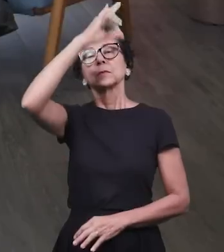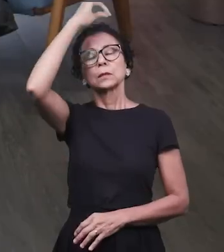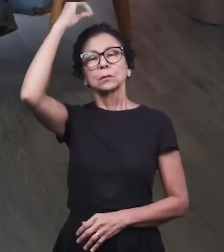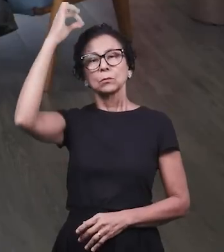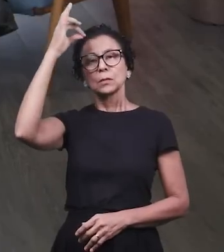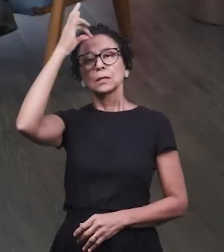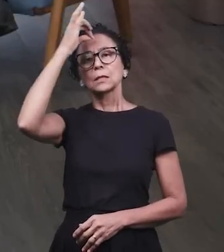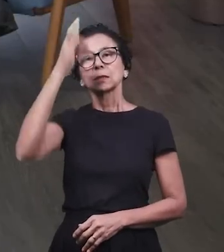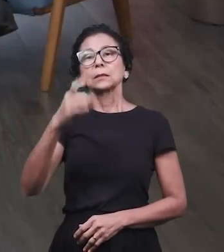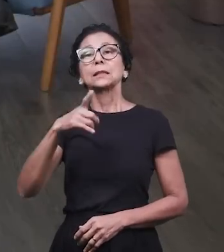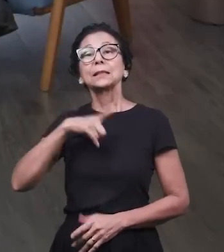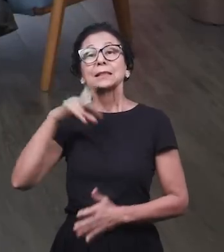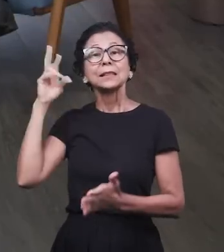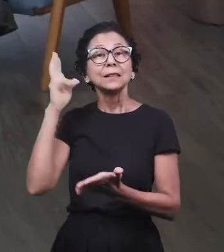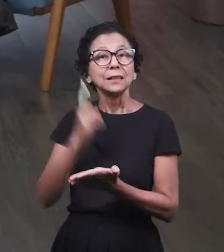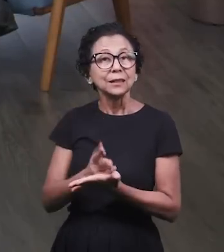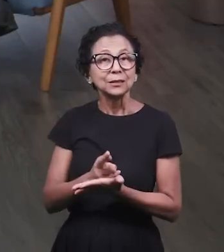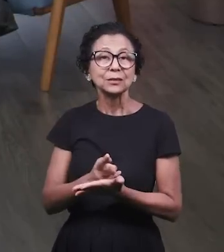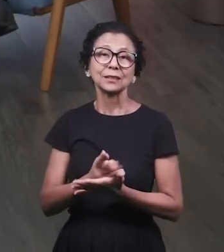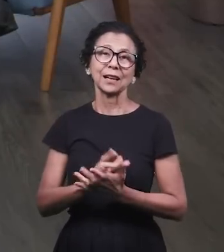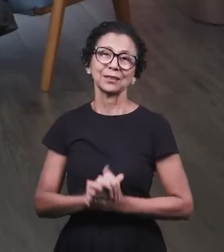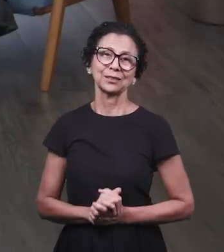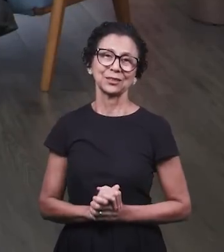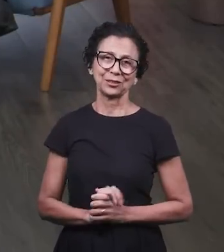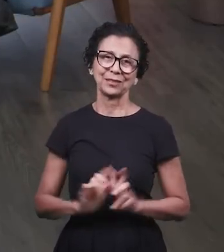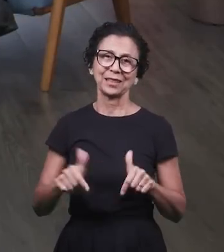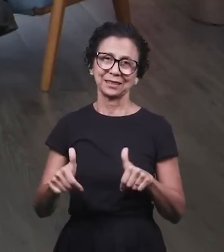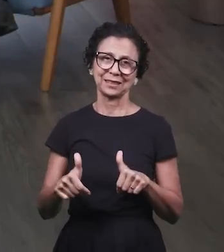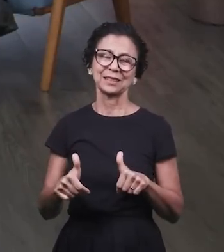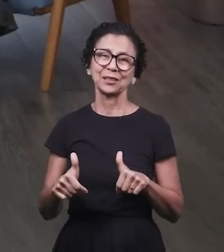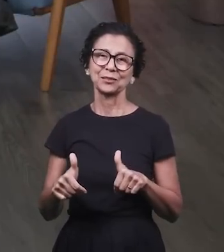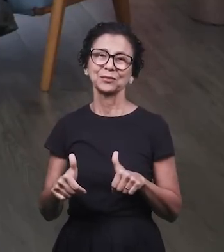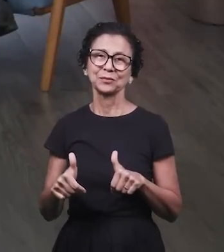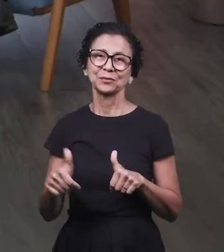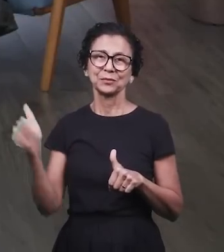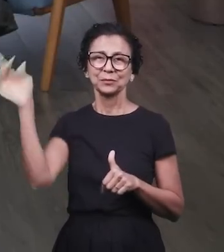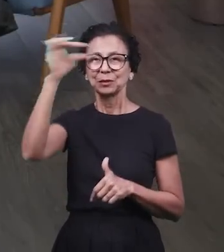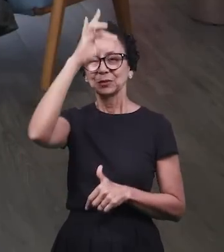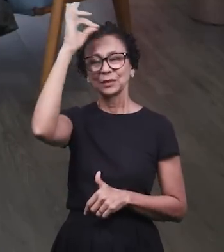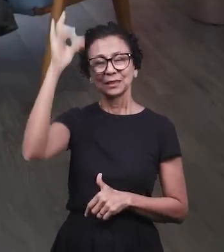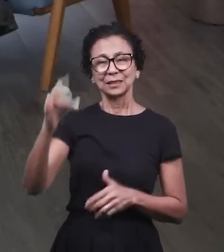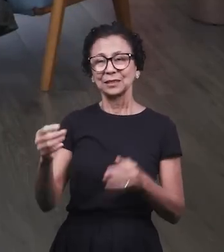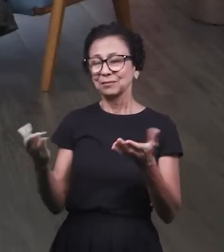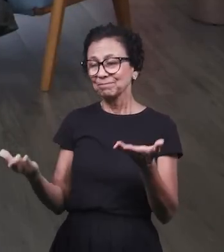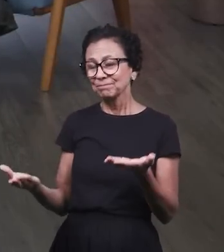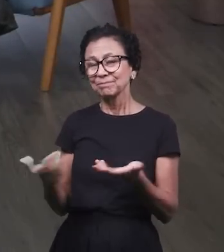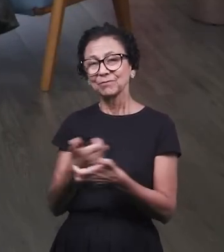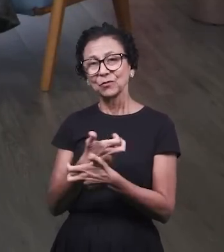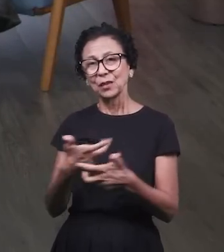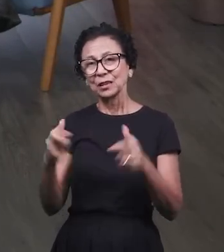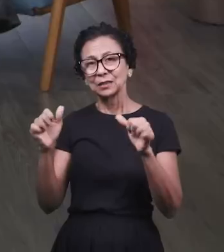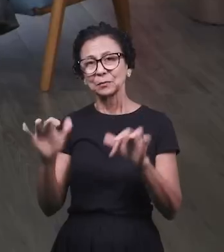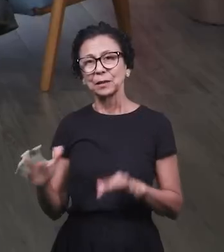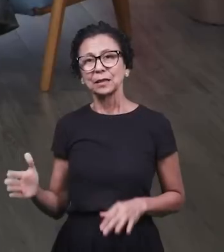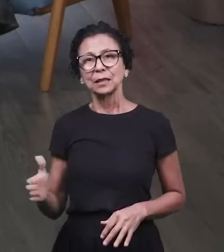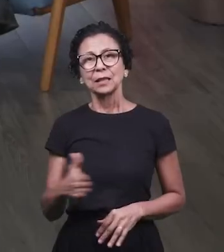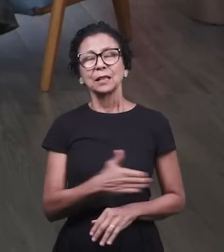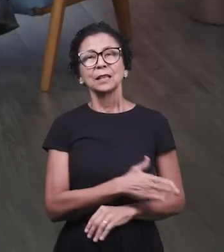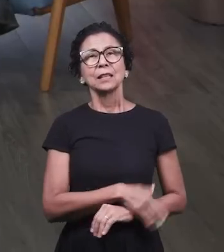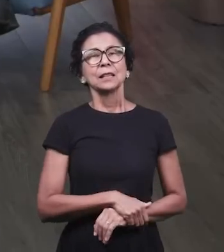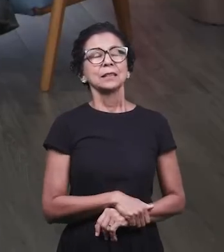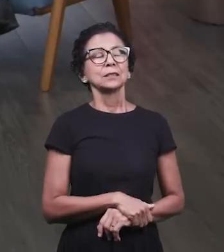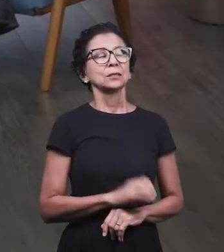E dos resultados, né, Daniel? E dos resultados. Amém. Da operação do Espírito Santo. Prodígios e maravilhas. Isso mesmo. Agora, deixa eu aproveitar a beleza da língua